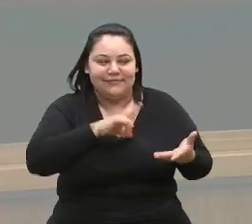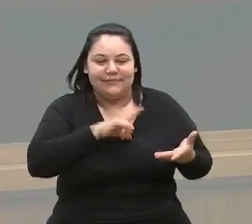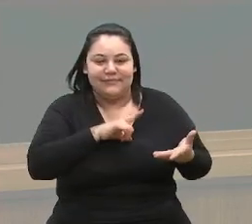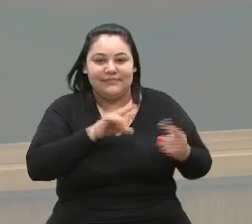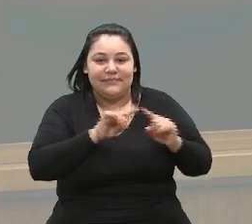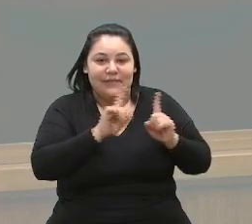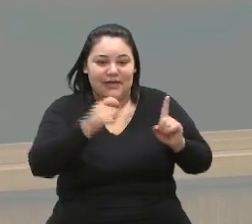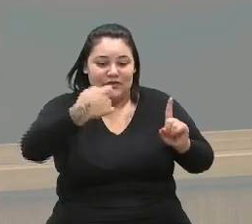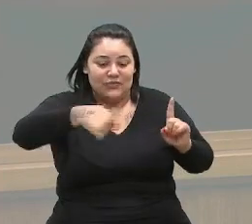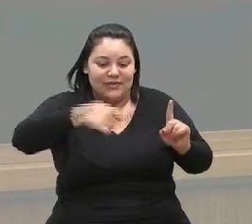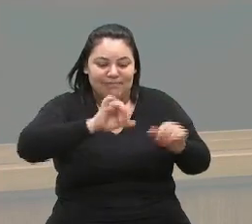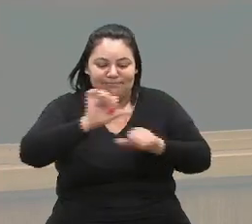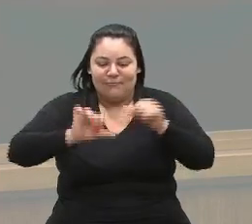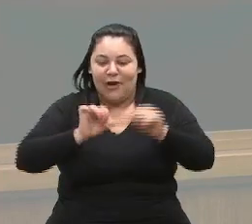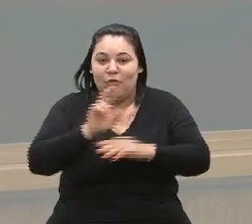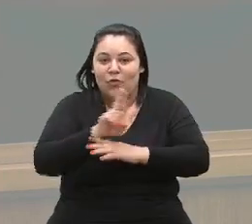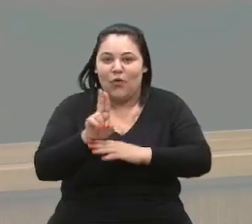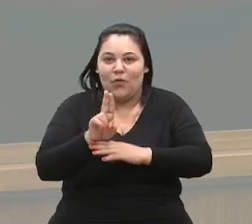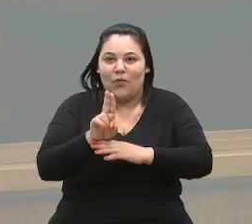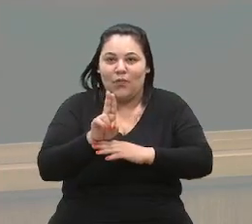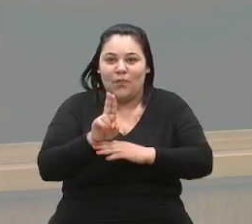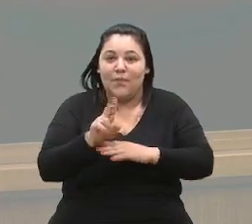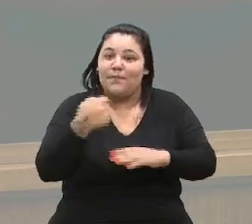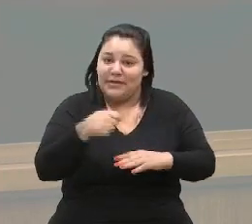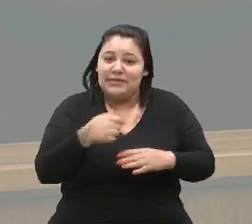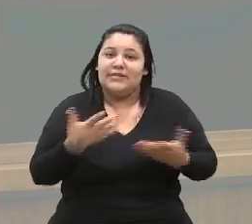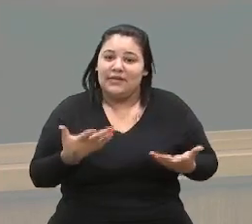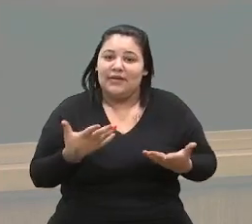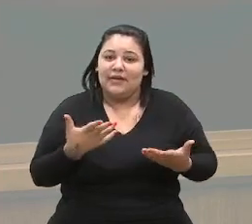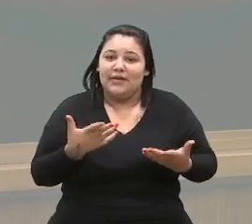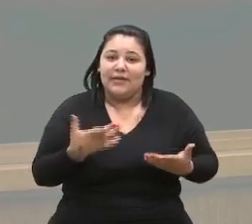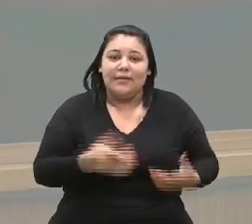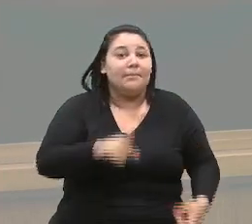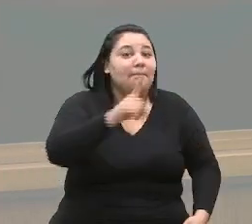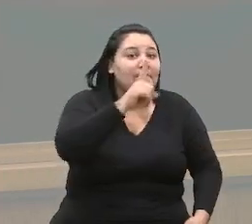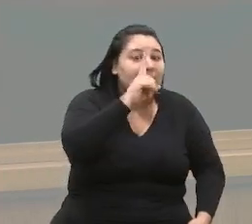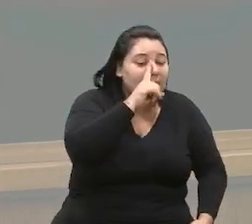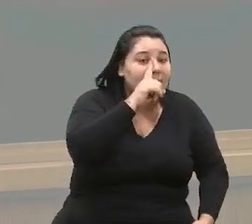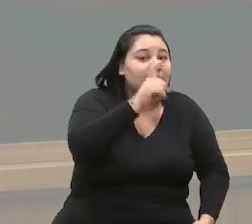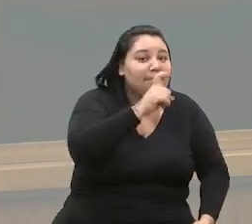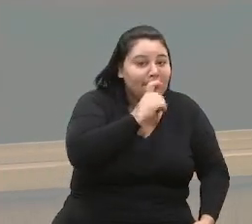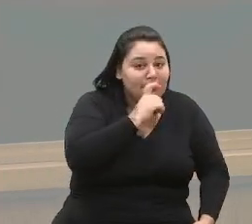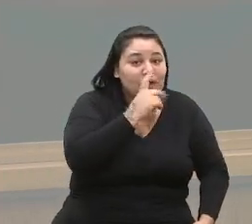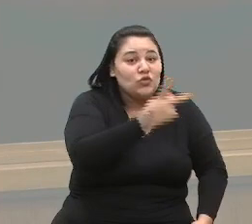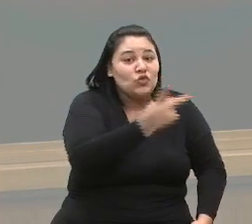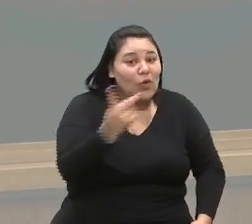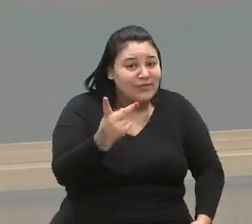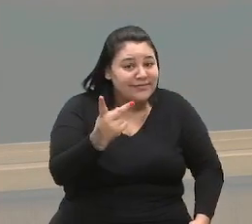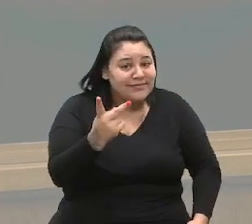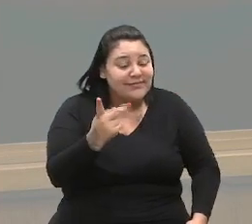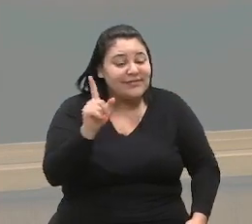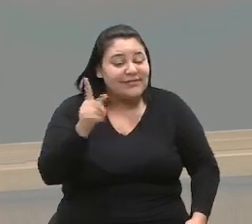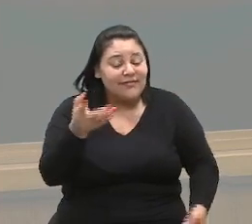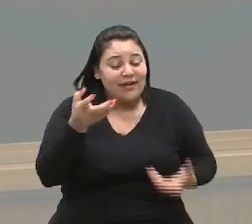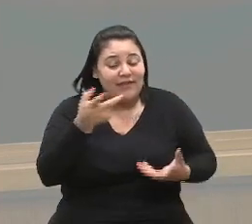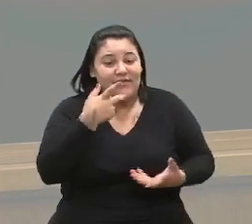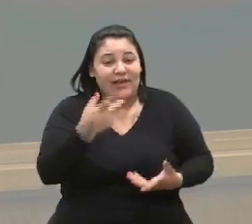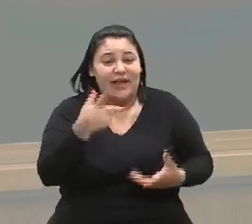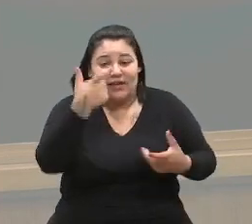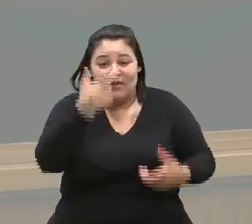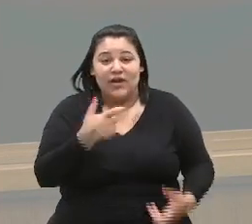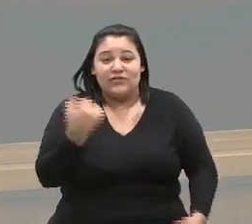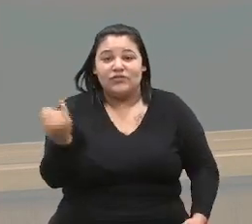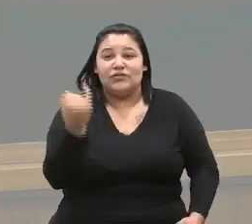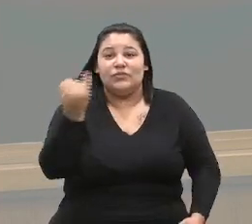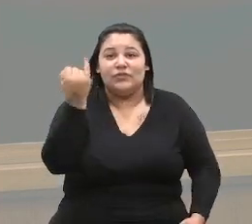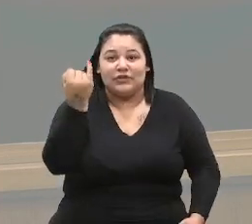mudar esses nomes, né? Botar pelo menos de pais e mães. Mas eu quero dizer que eu acho muito importante, no